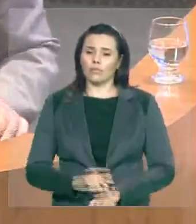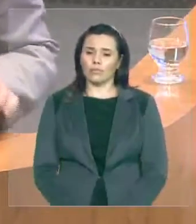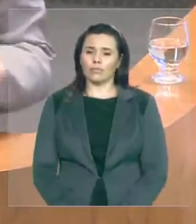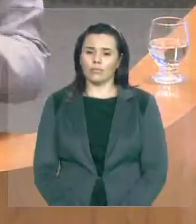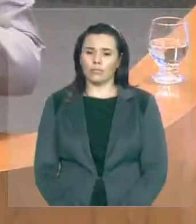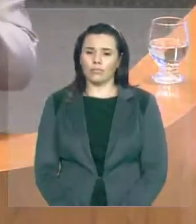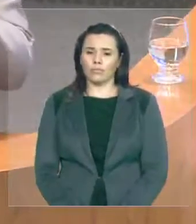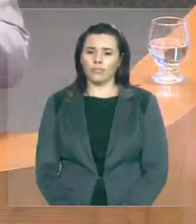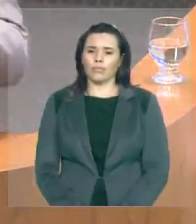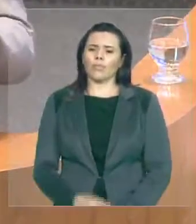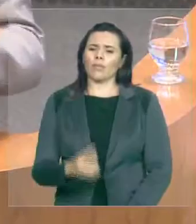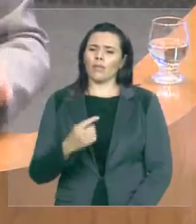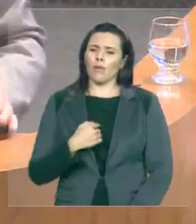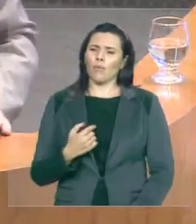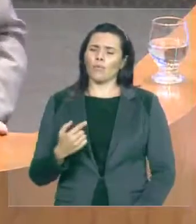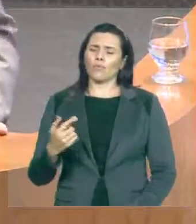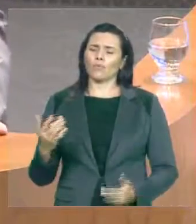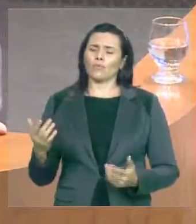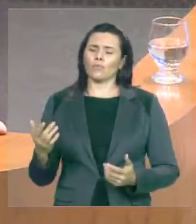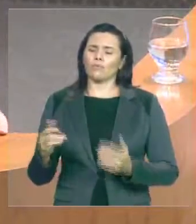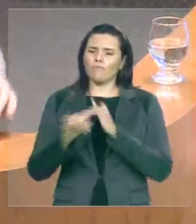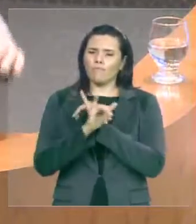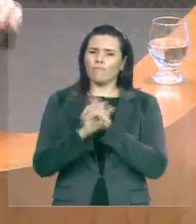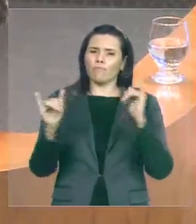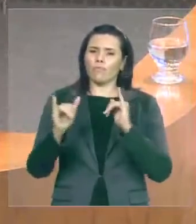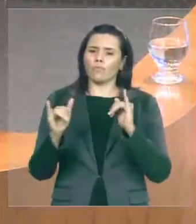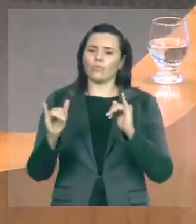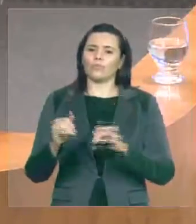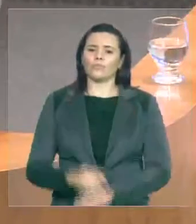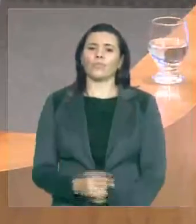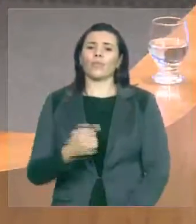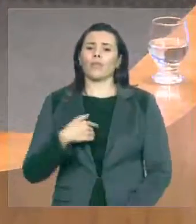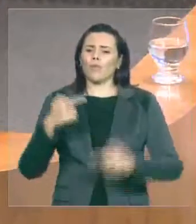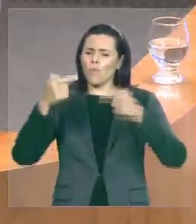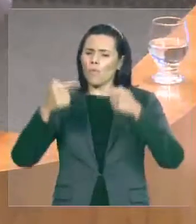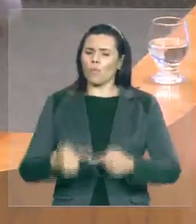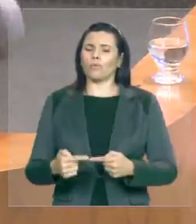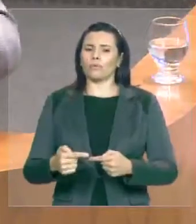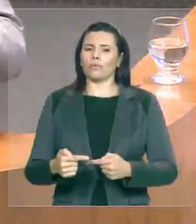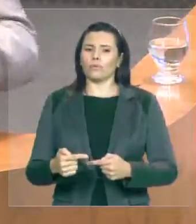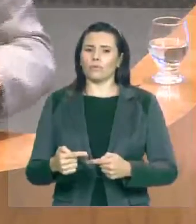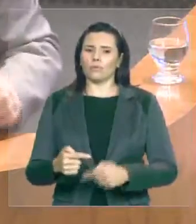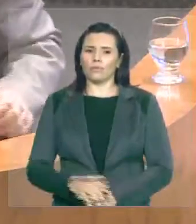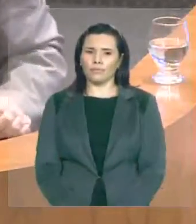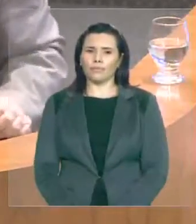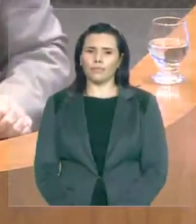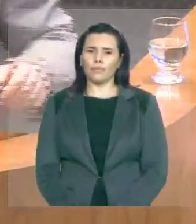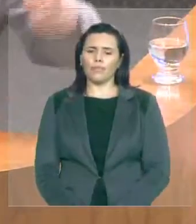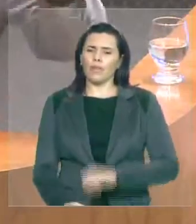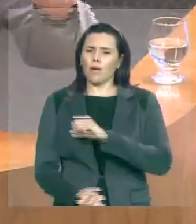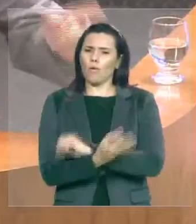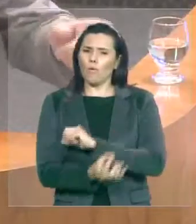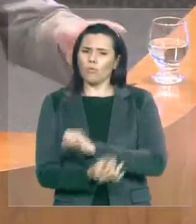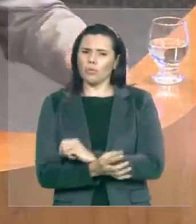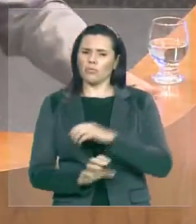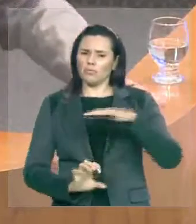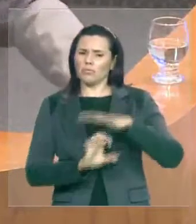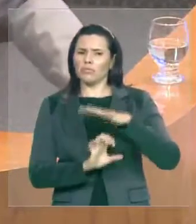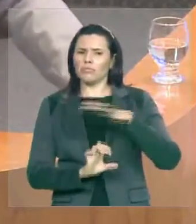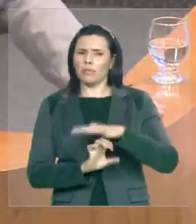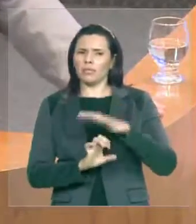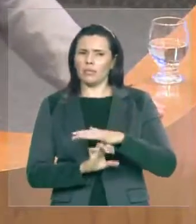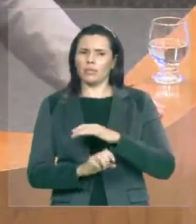a desonestidade de empresários carcomidos e retrógrados que não